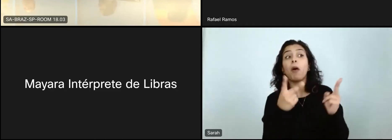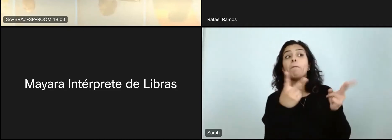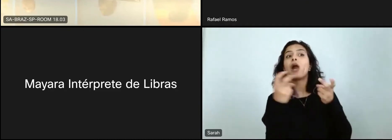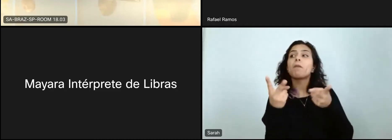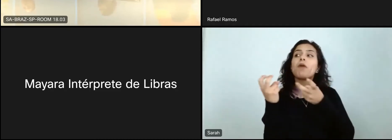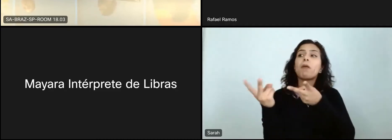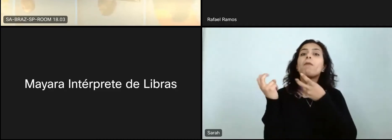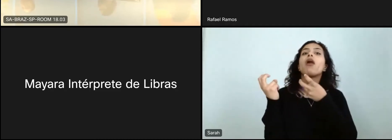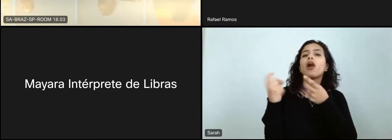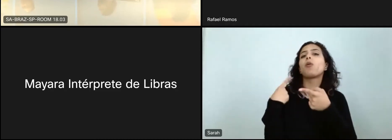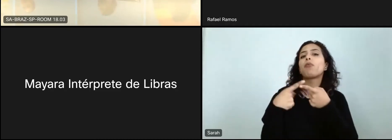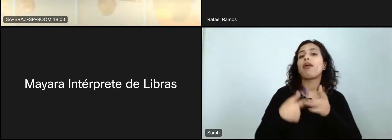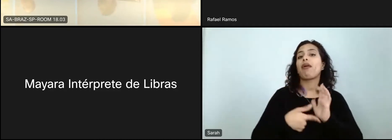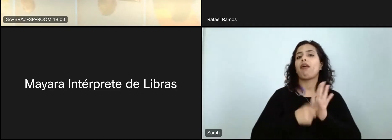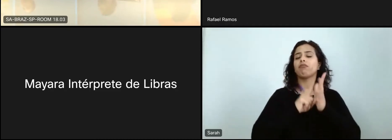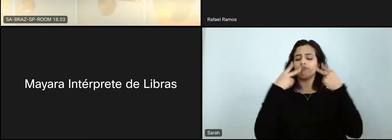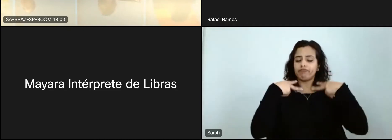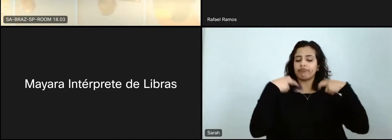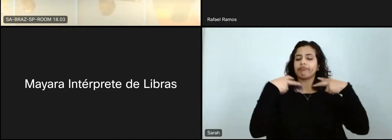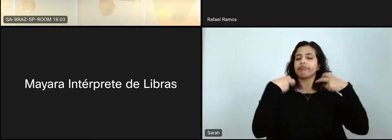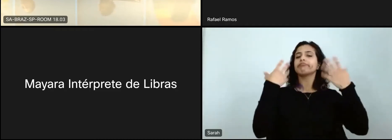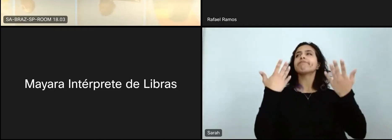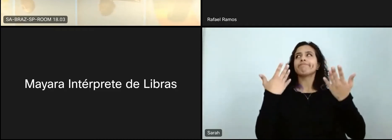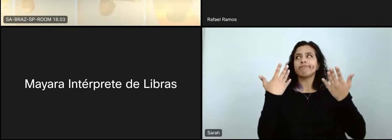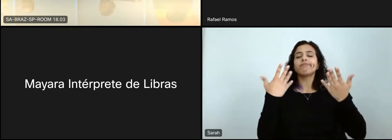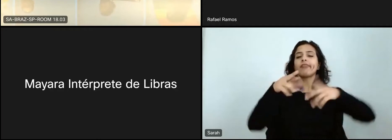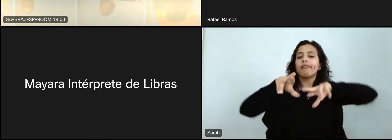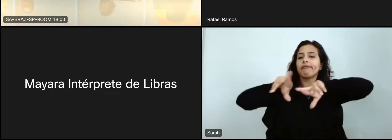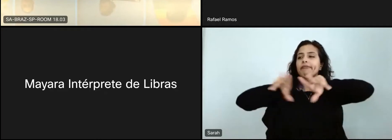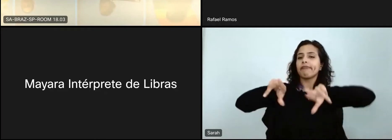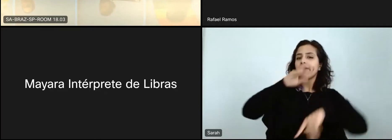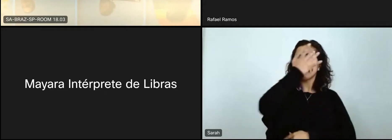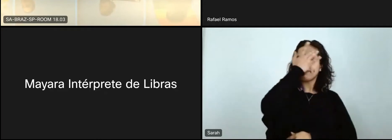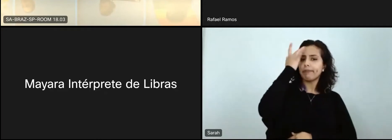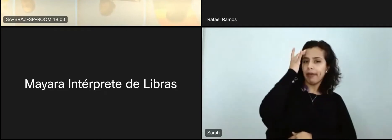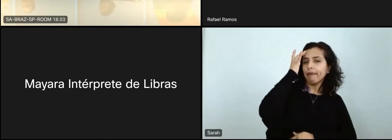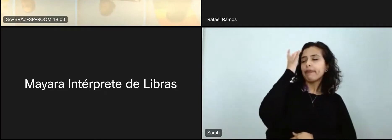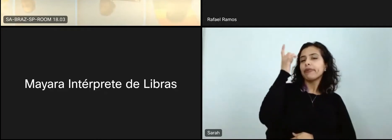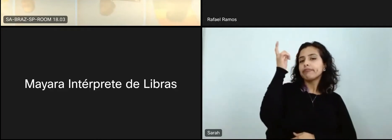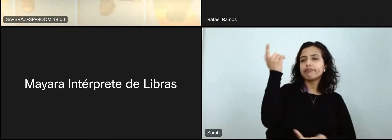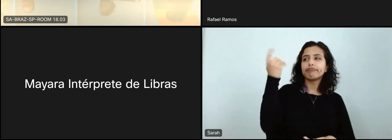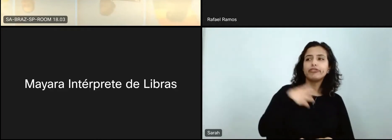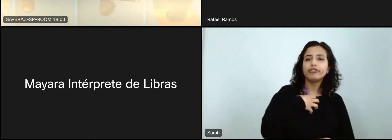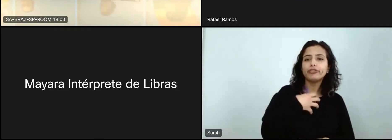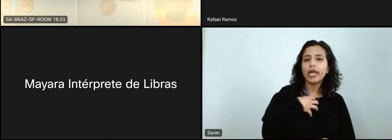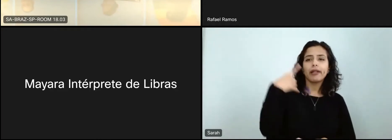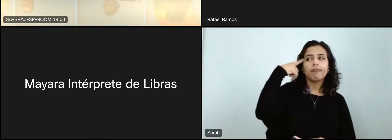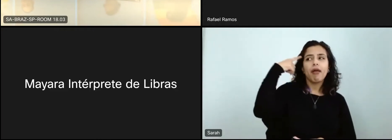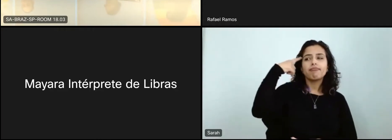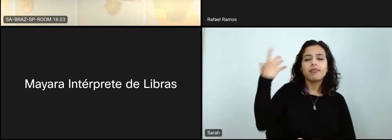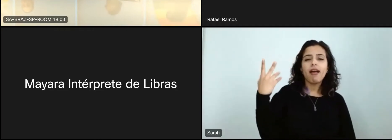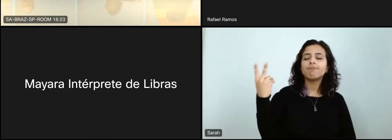que diferentes formas de pensar são importantes tanto como valores sociais, né?